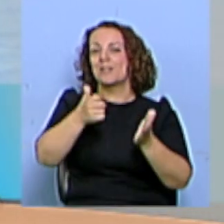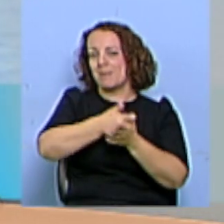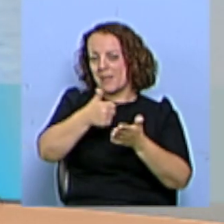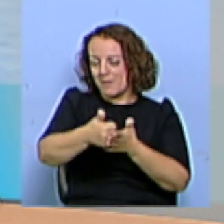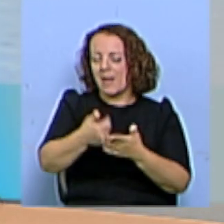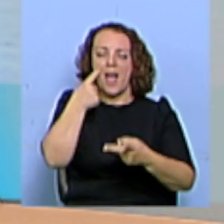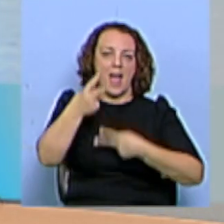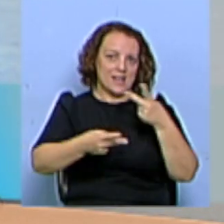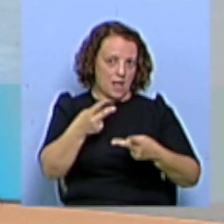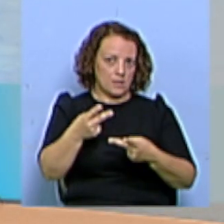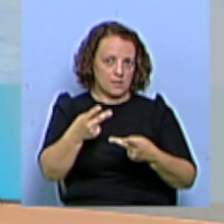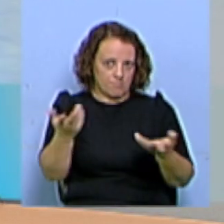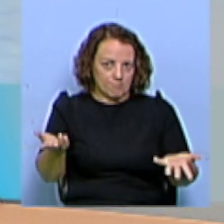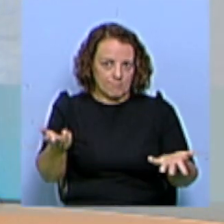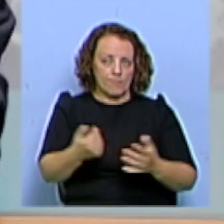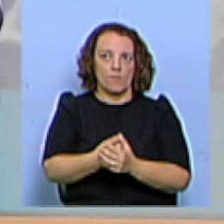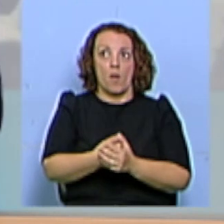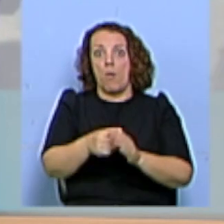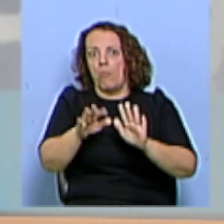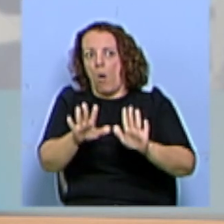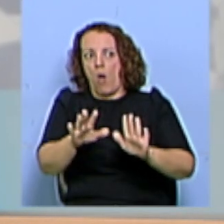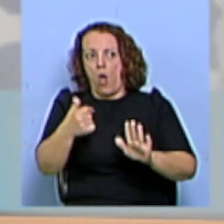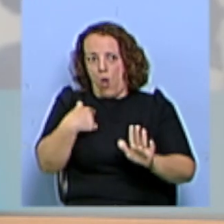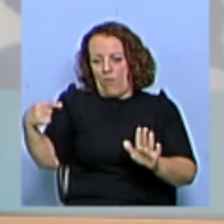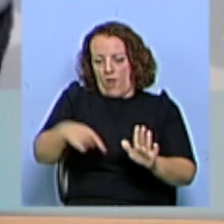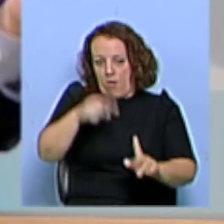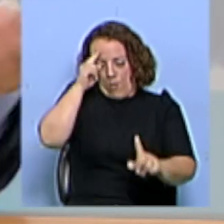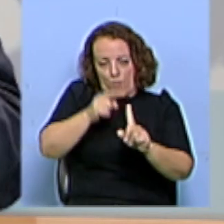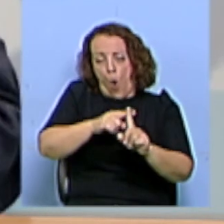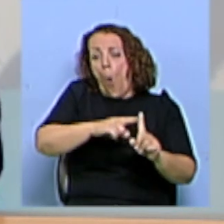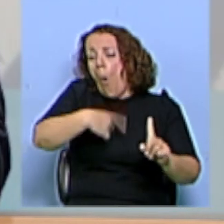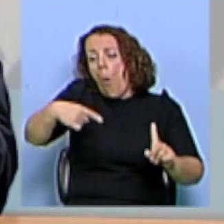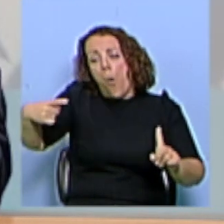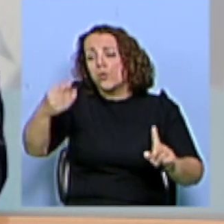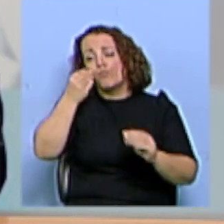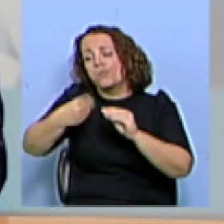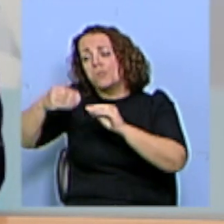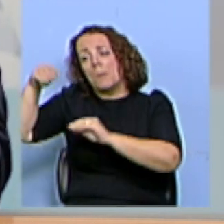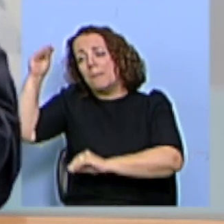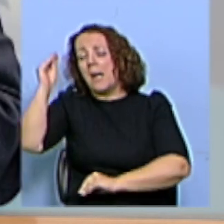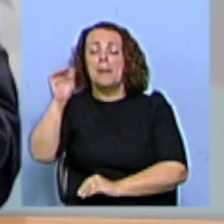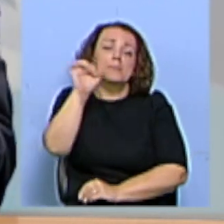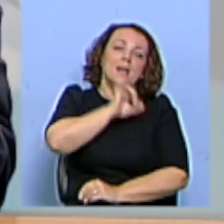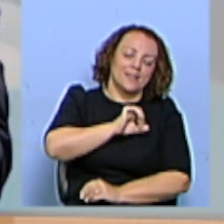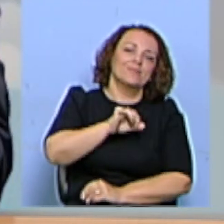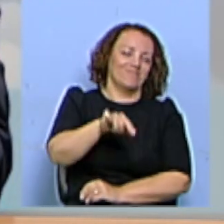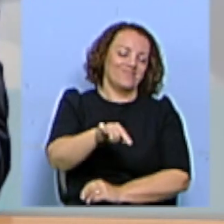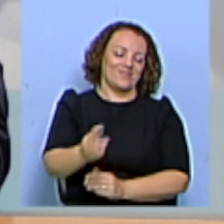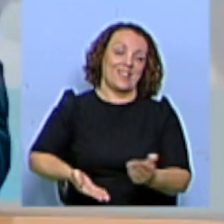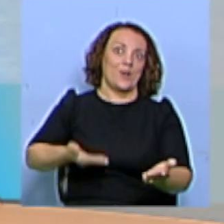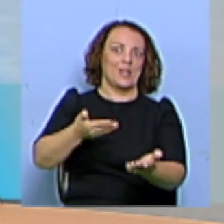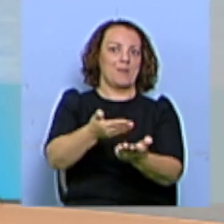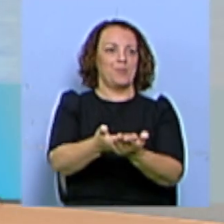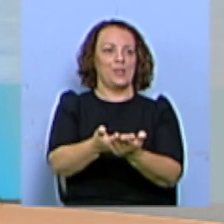analisá-los. Se alguma coisa posso contribuir é isso, outros contributos são meramente circunstanciais. Aqui está um grande contributo também, não é?